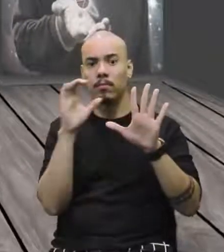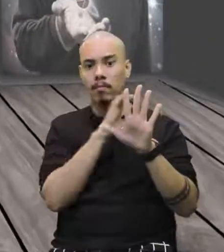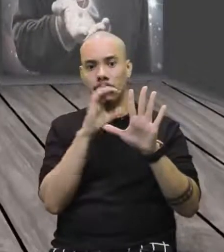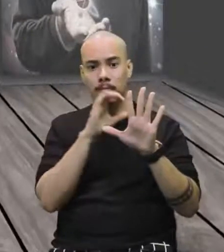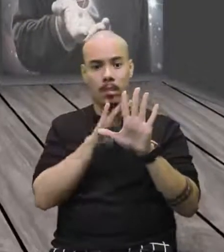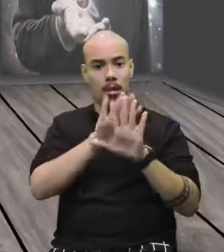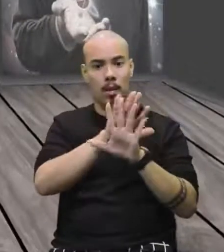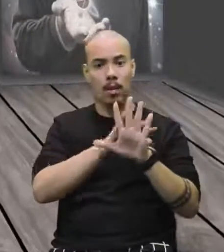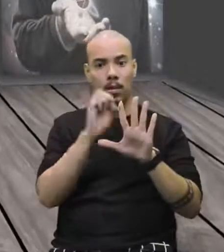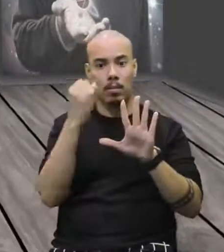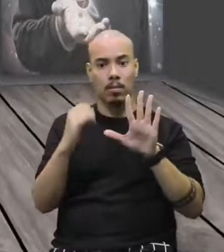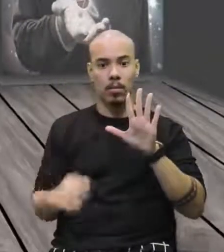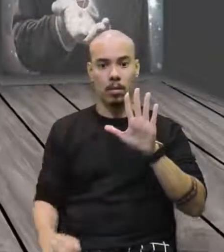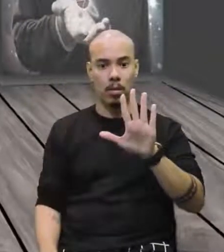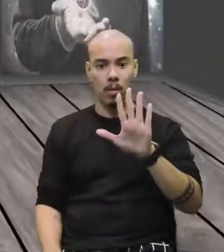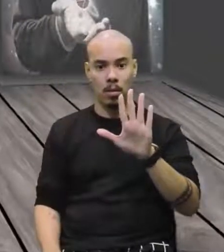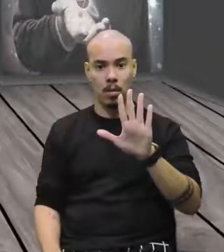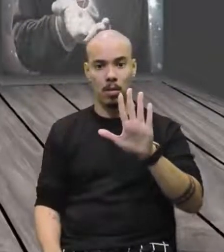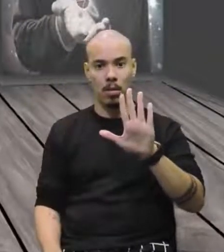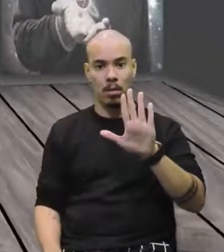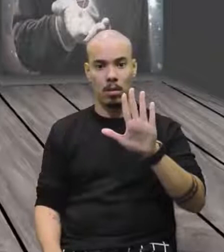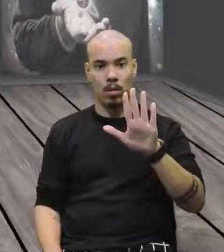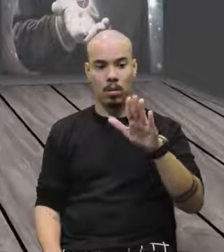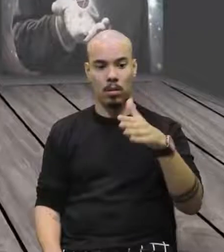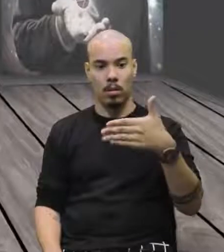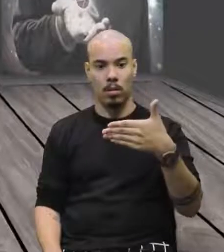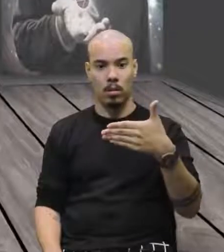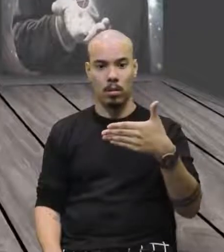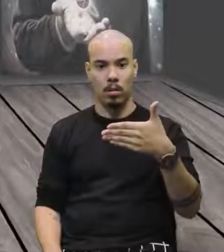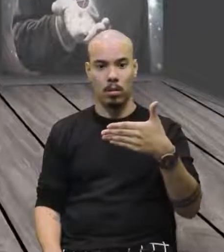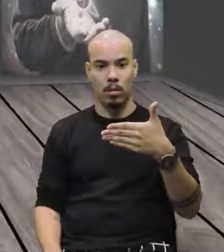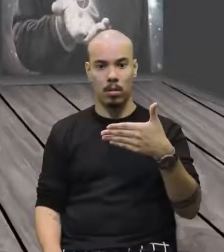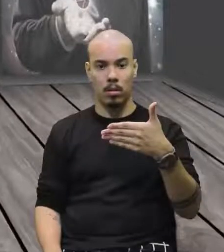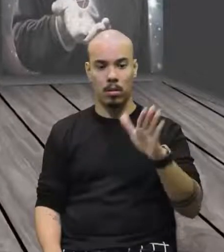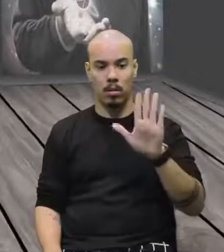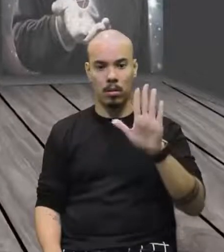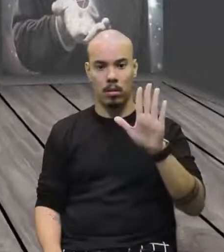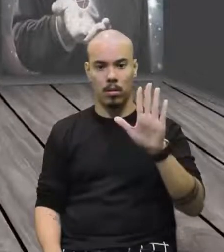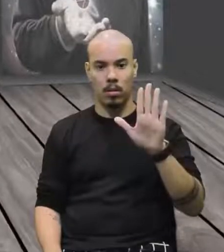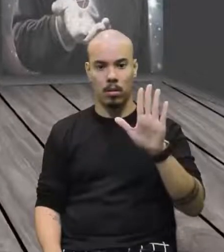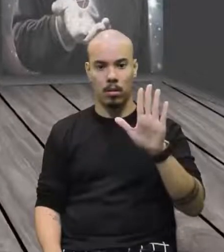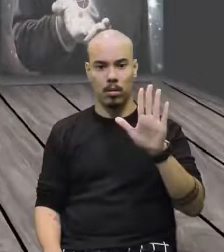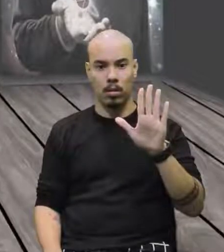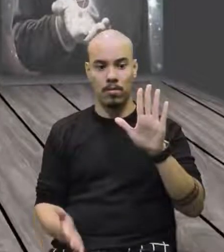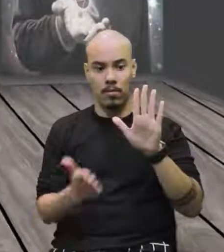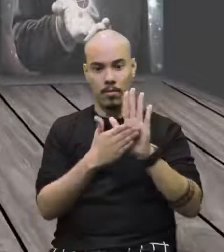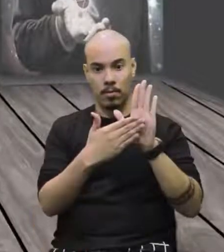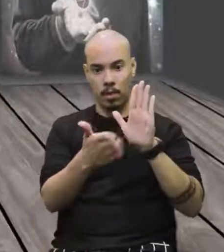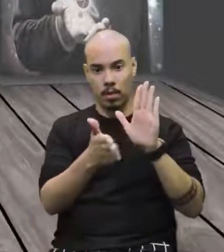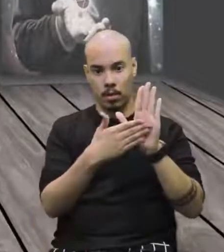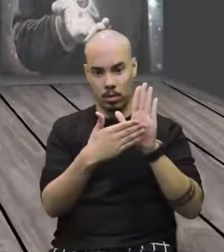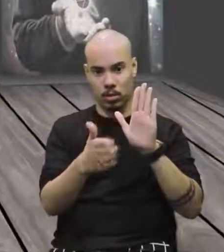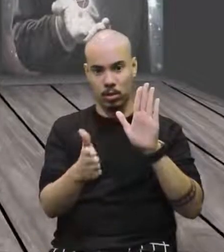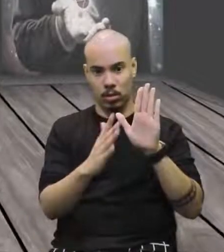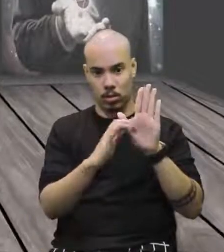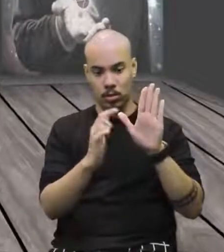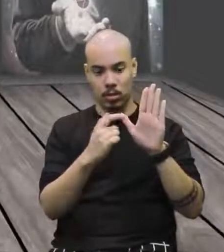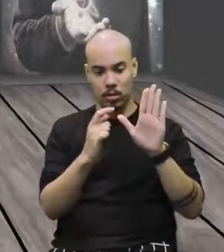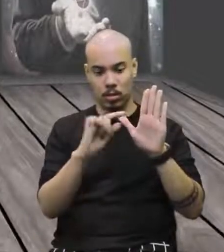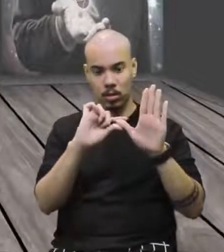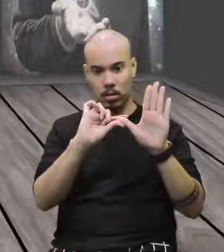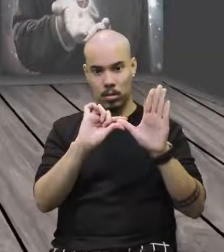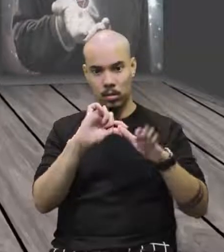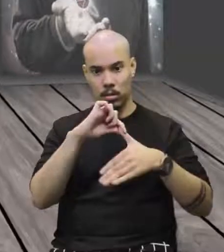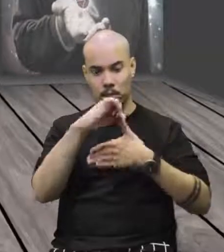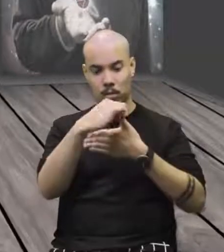você inverter, o que você vai fazer? Fazer isso, ó. Tem que vir para cá, né? Tá aqui para frente. Eu vou inverter, jogar isso aqui, ó, e esse